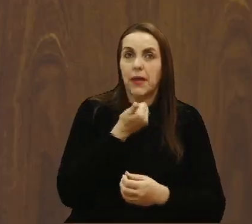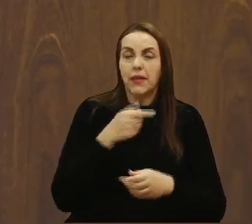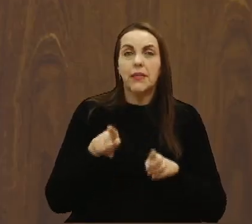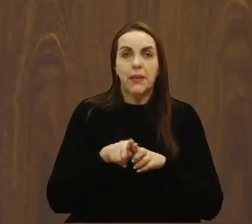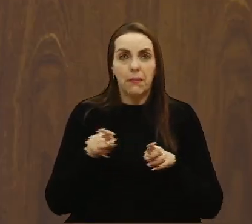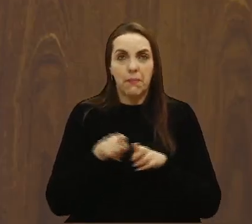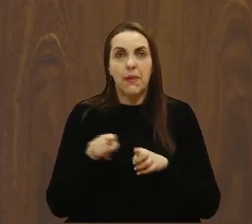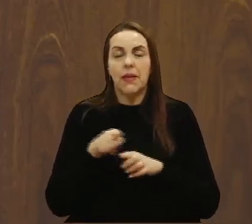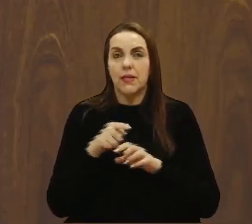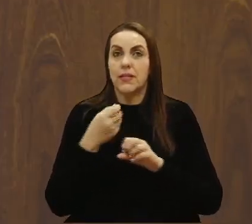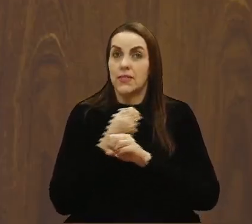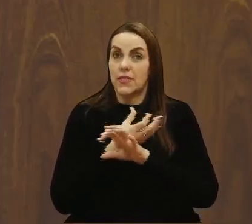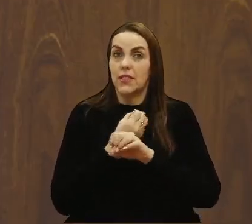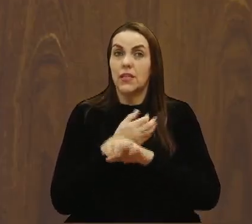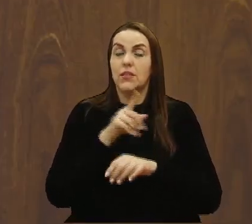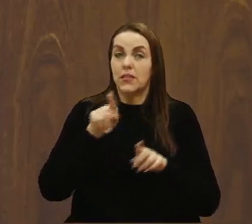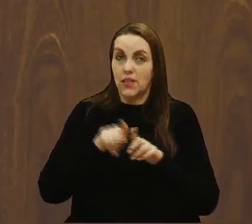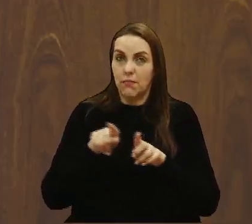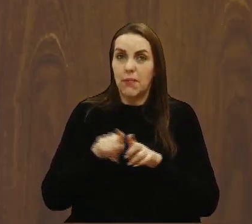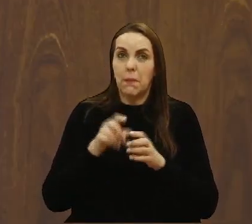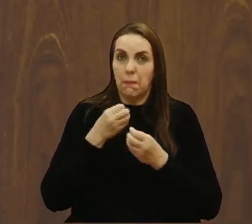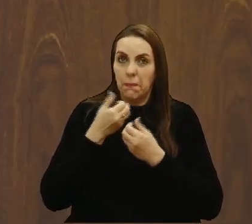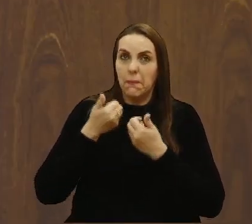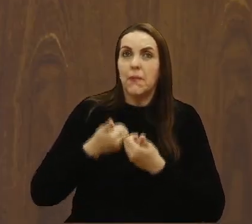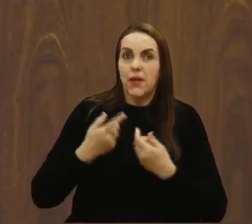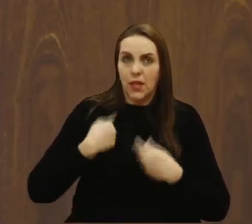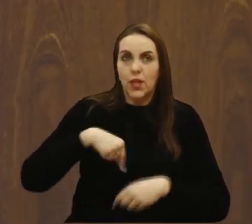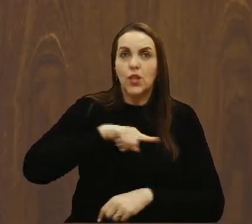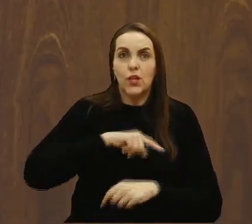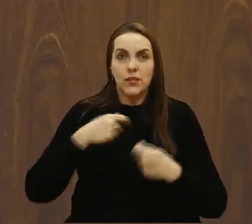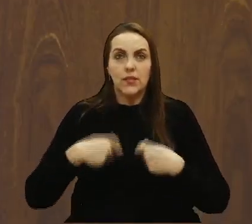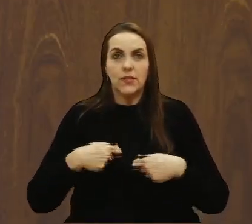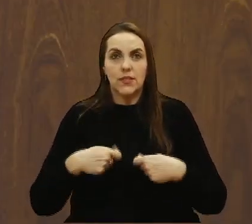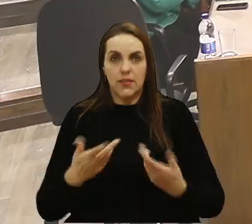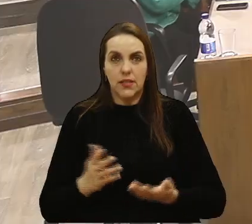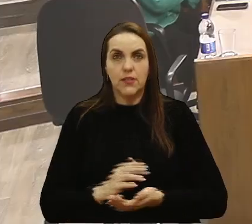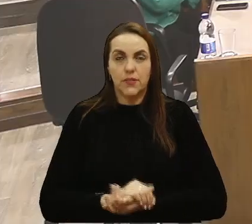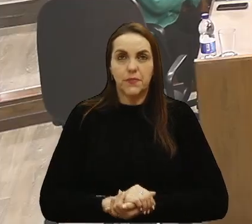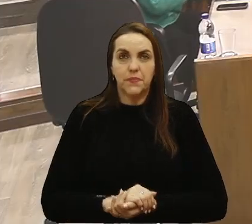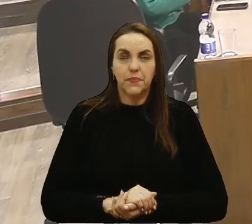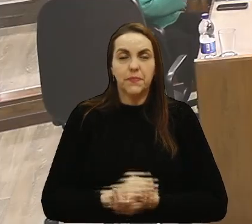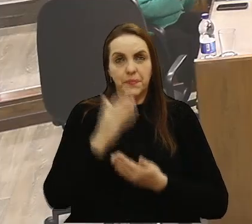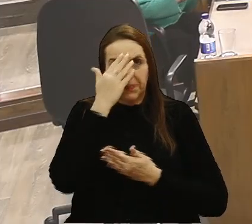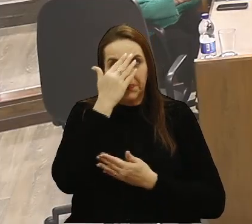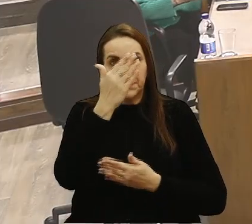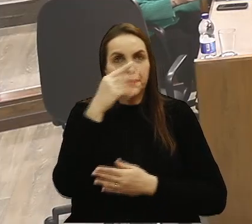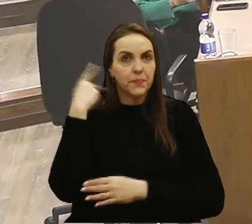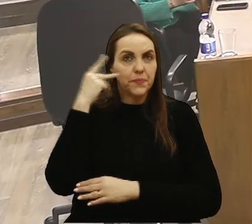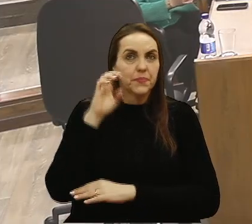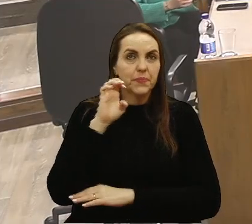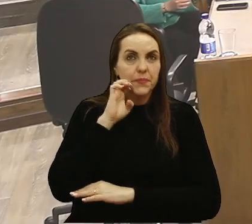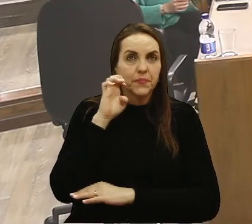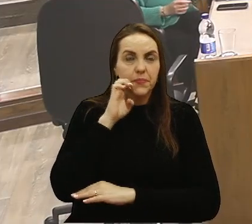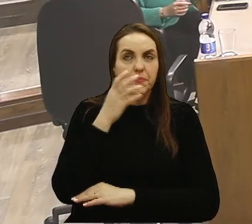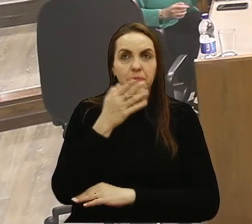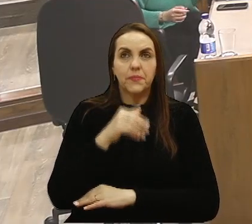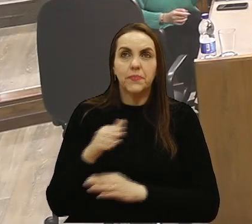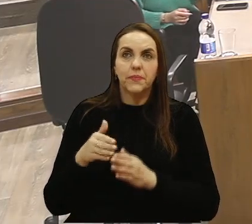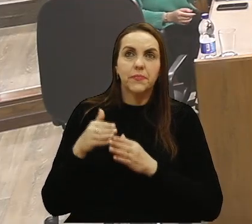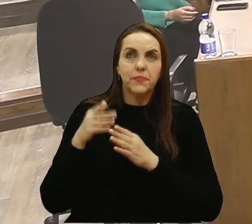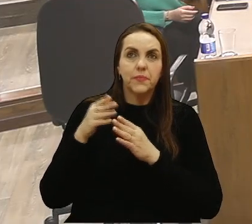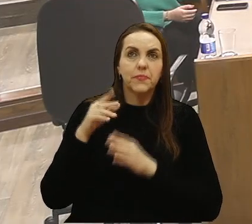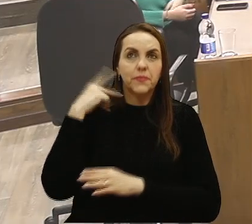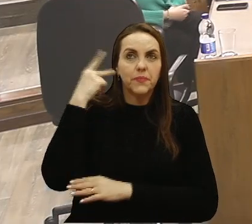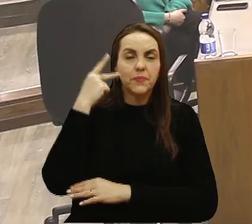Educação caminha muito bem acerca das nossas necessidades. Agradeço, vereadora Estela. O seu à parte, vereador